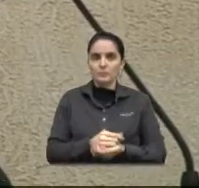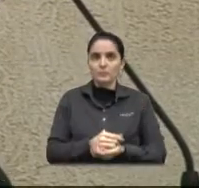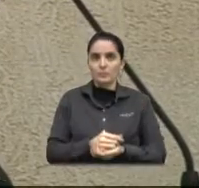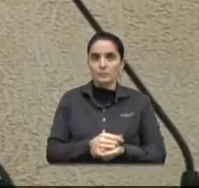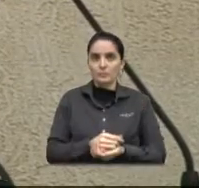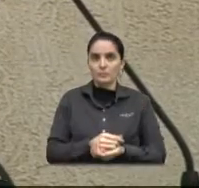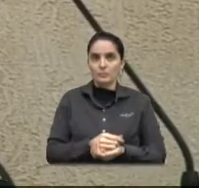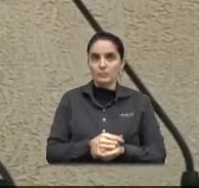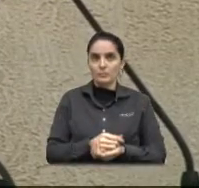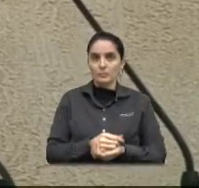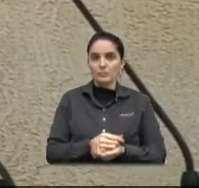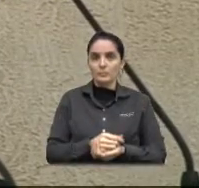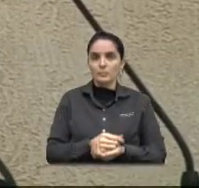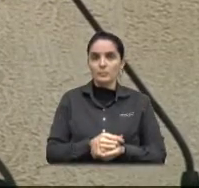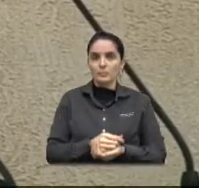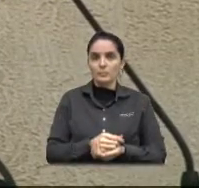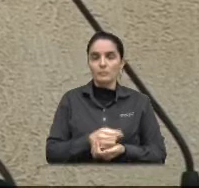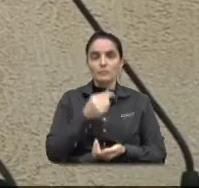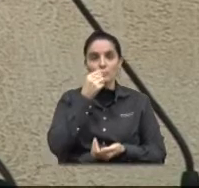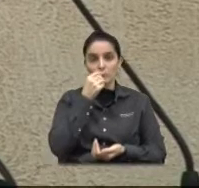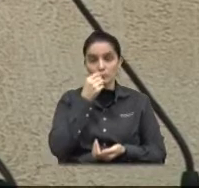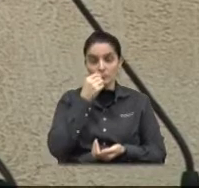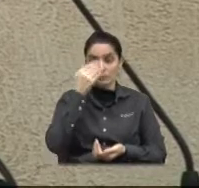aquilo que eu acredito